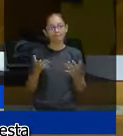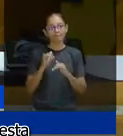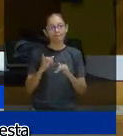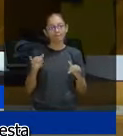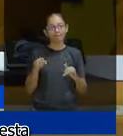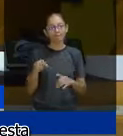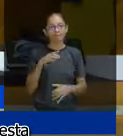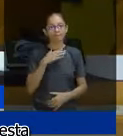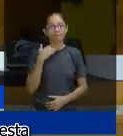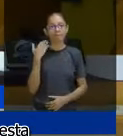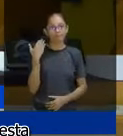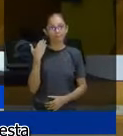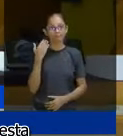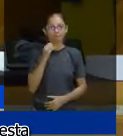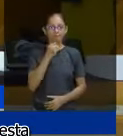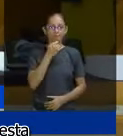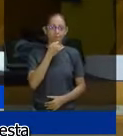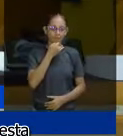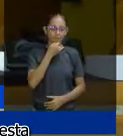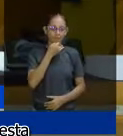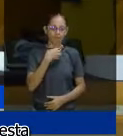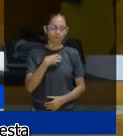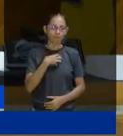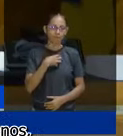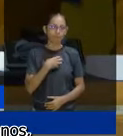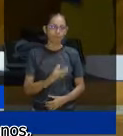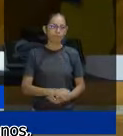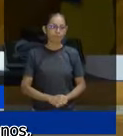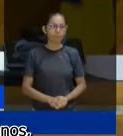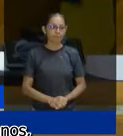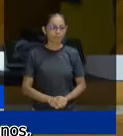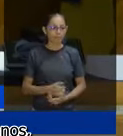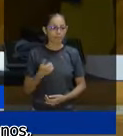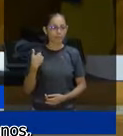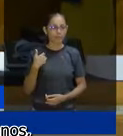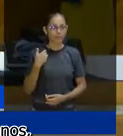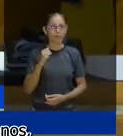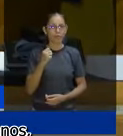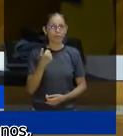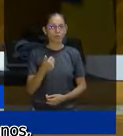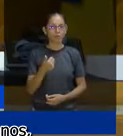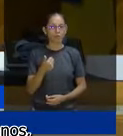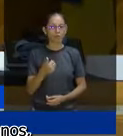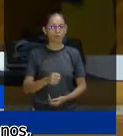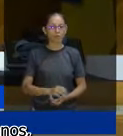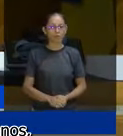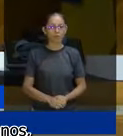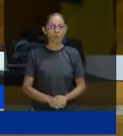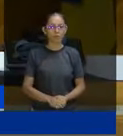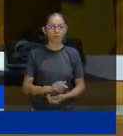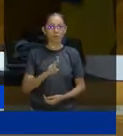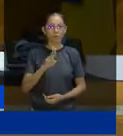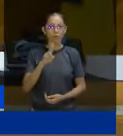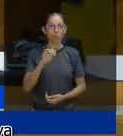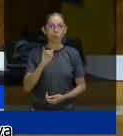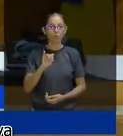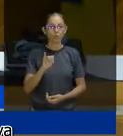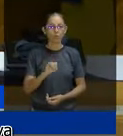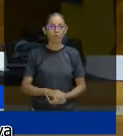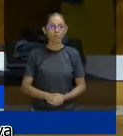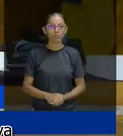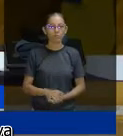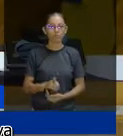registramos esta passagem, digamos assim, do Rui. Rui tinha 81 anos, já estava com a saúde